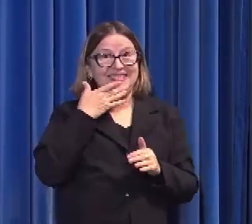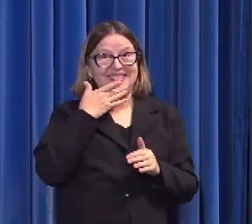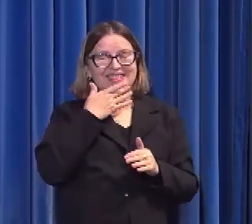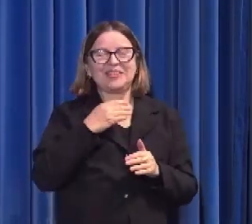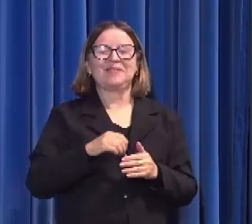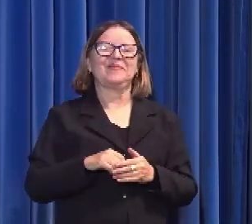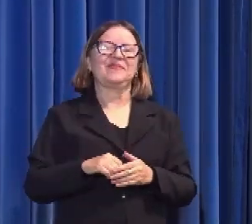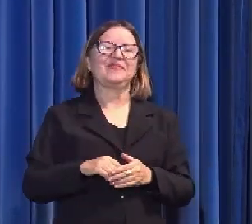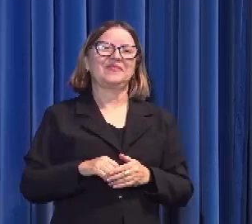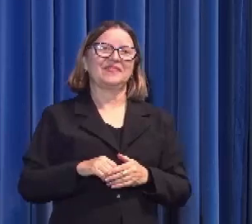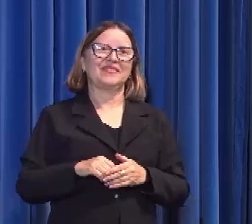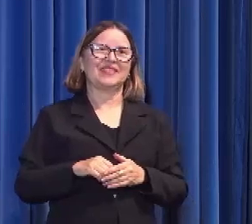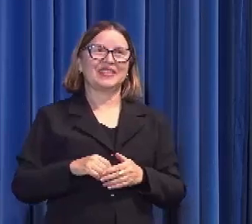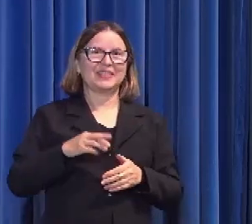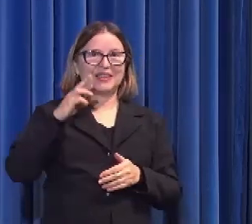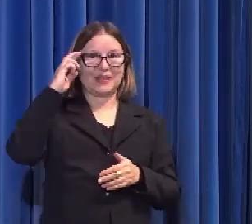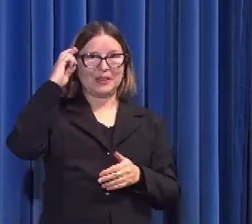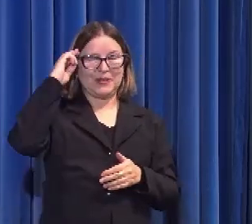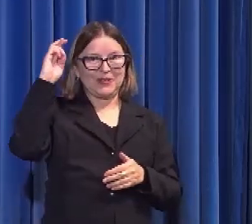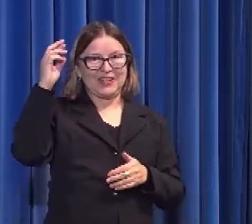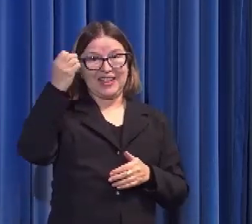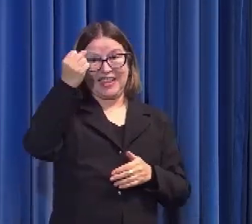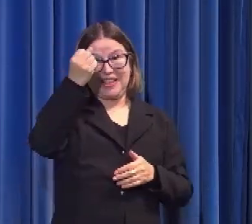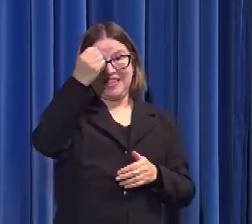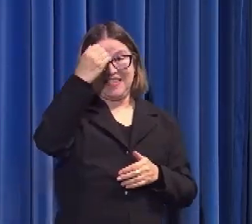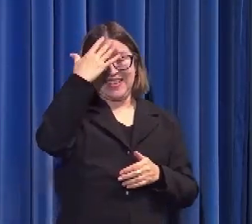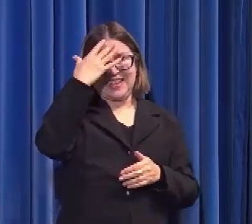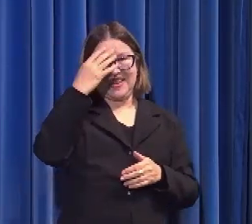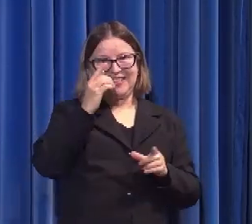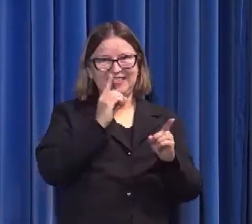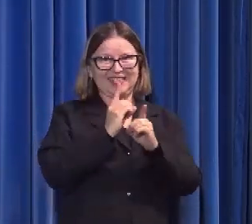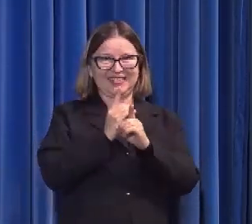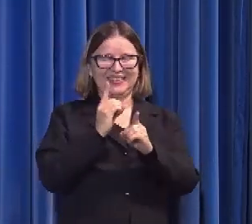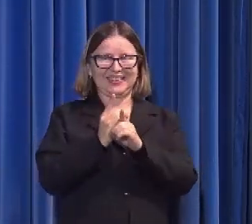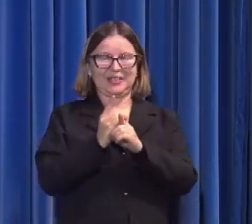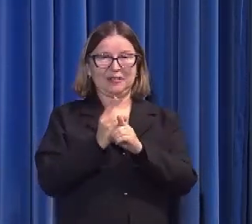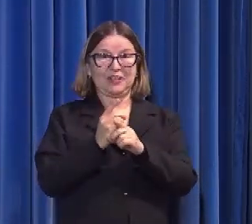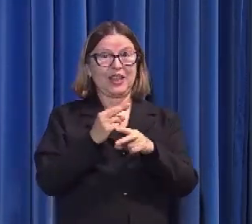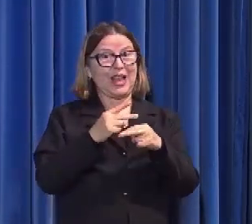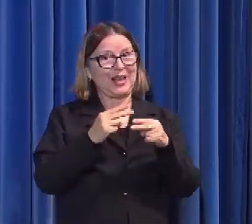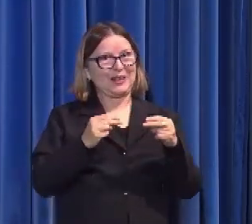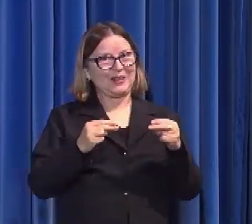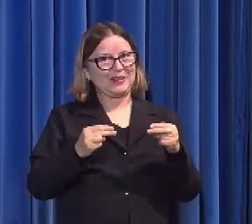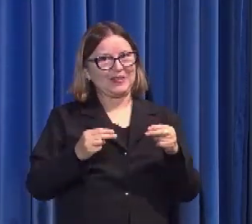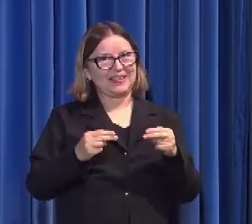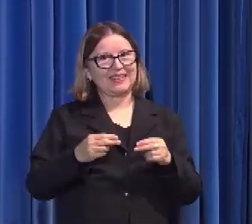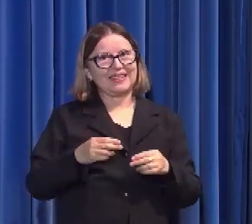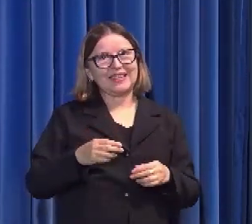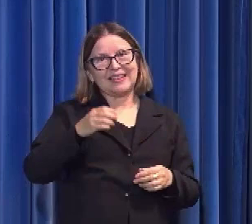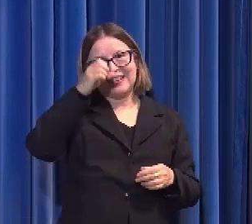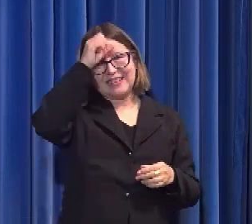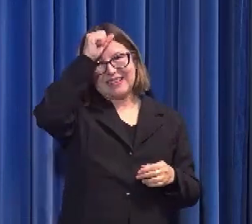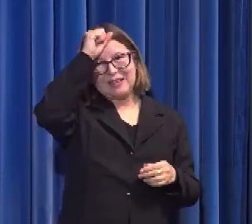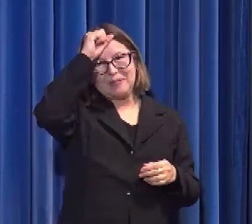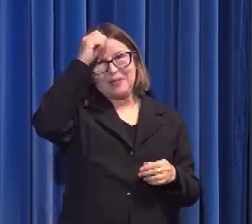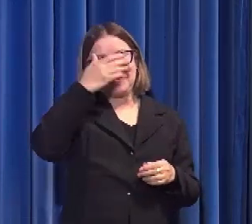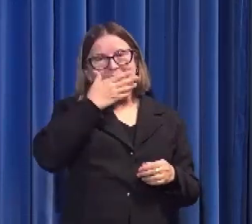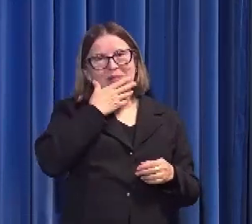agora revelando a eles as coisas que tinha ouvido do pai